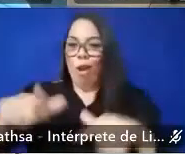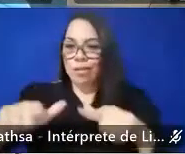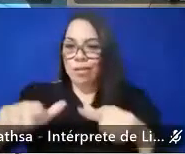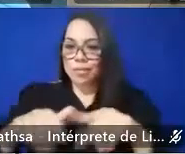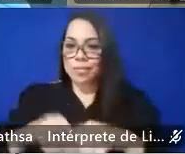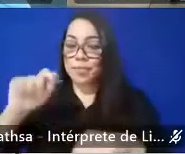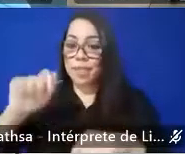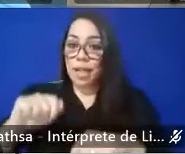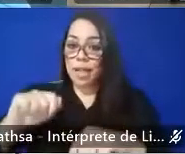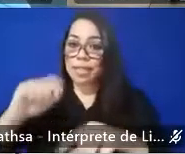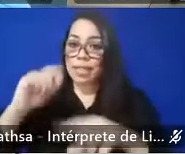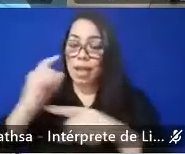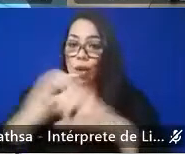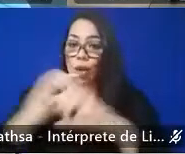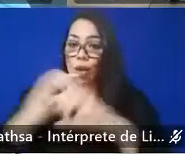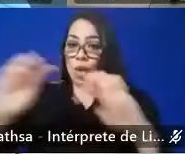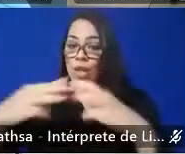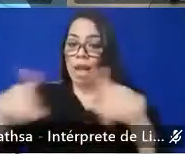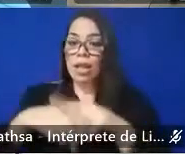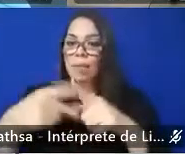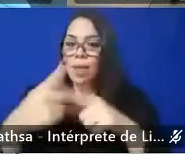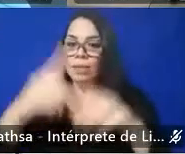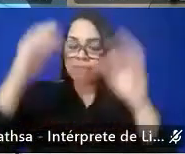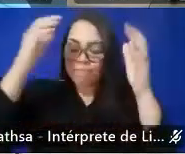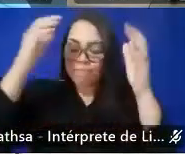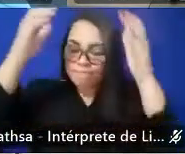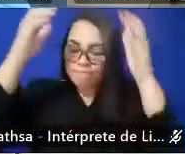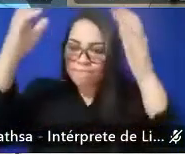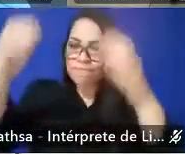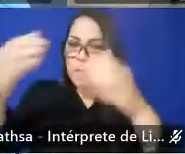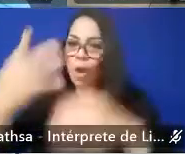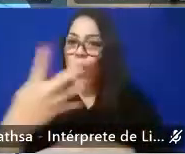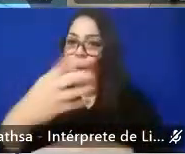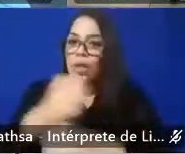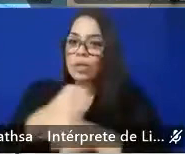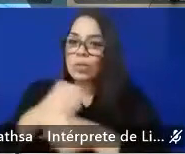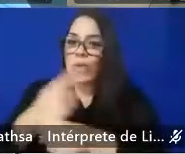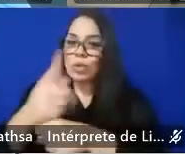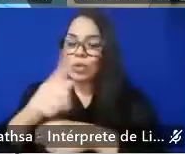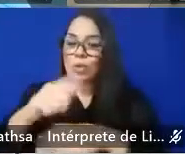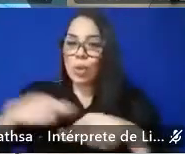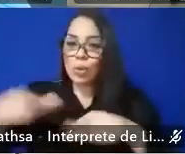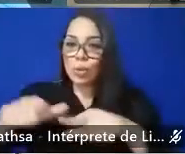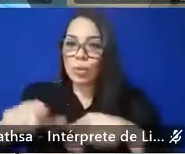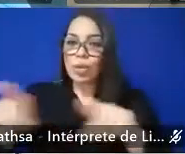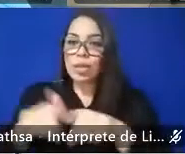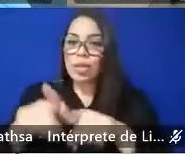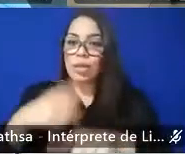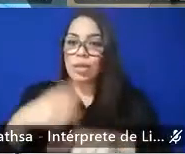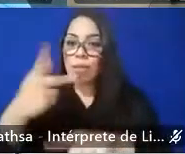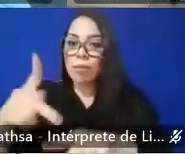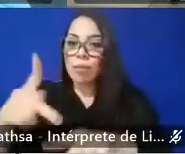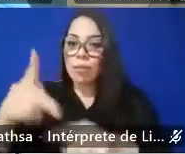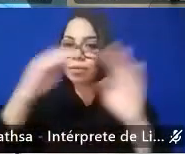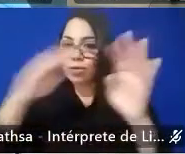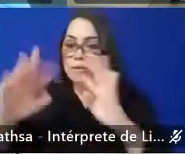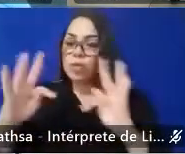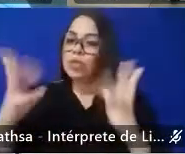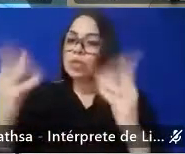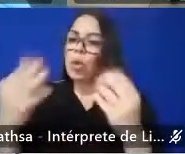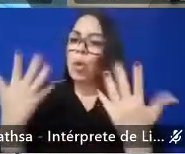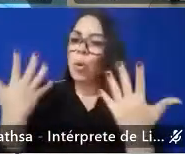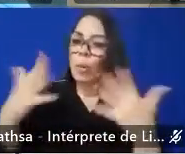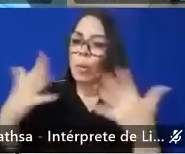também o coroamento de seu trabalho nesses quatro anos e por eles a senhora merece todos os parabéns Muito obrigado